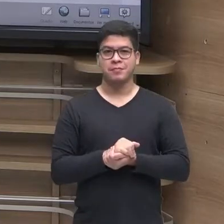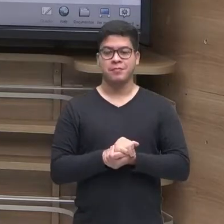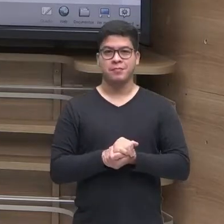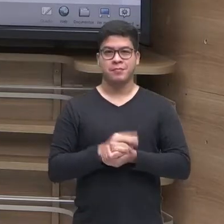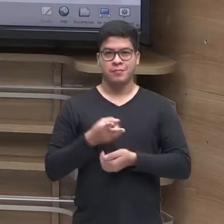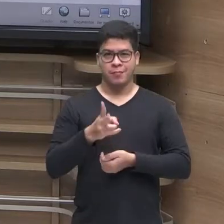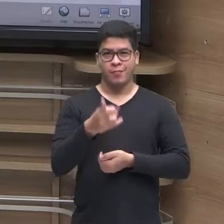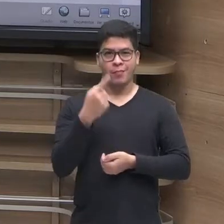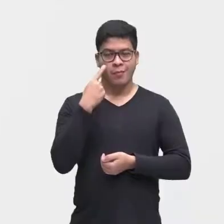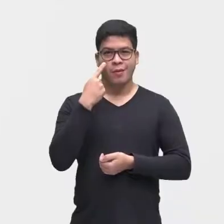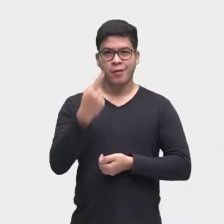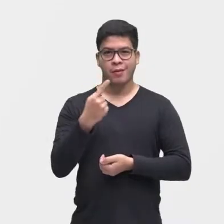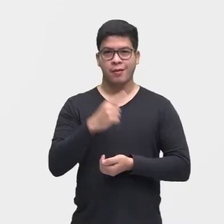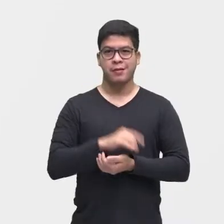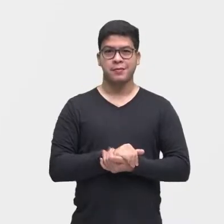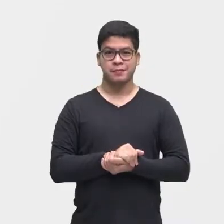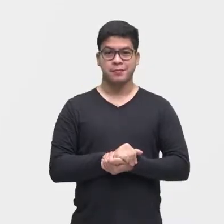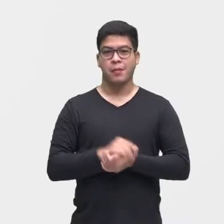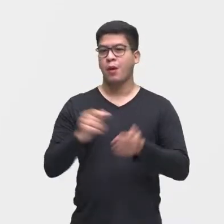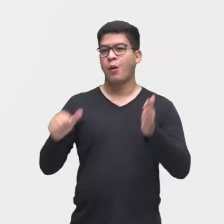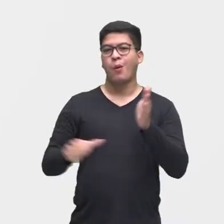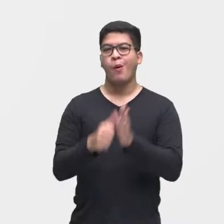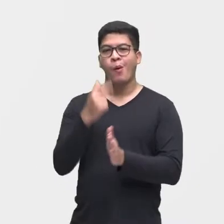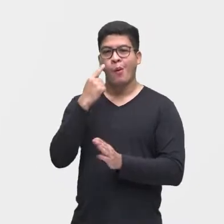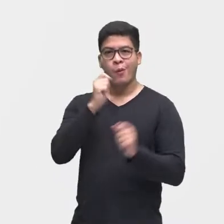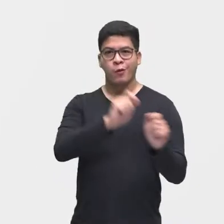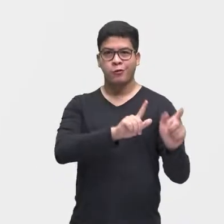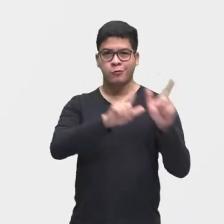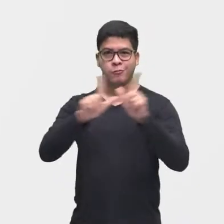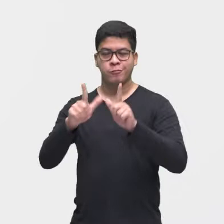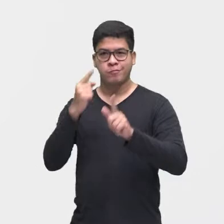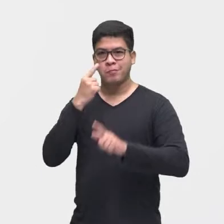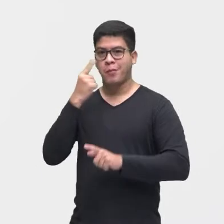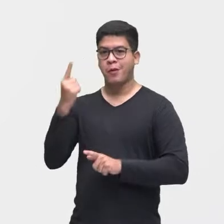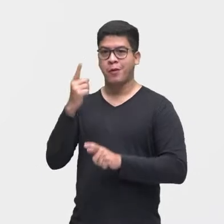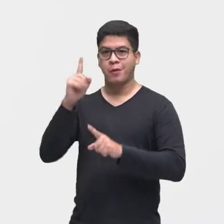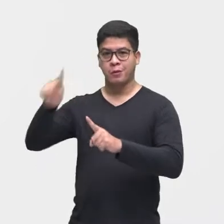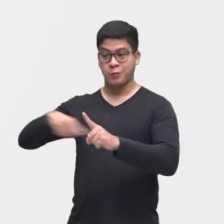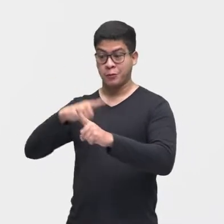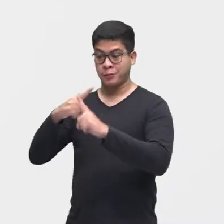então para a nossa primeira cartelinha para a gente ver os múltiplos de um número.